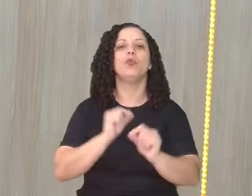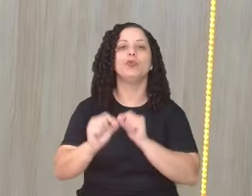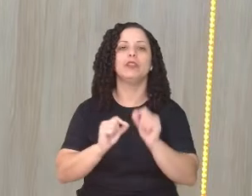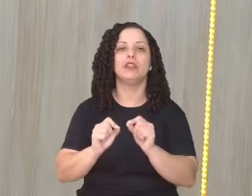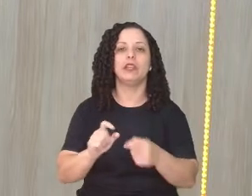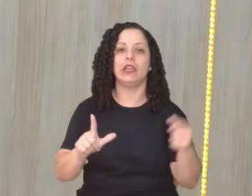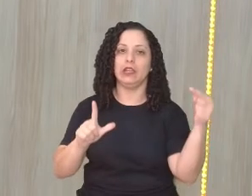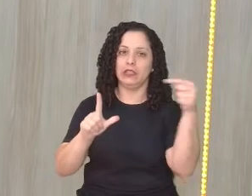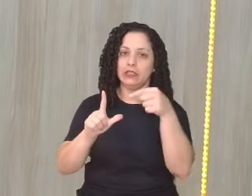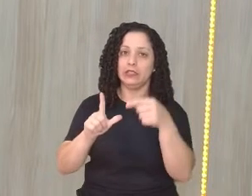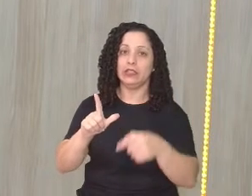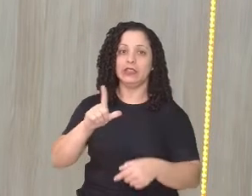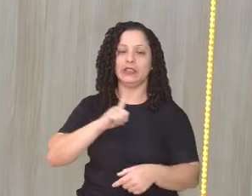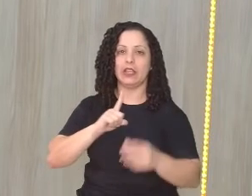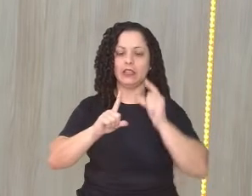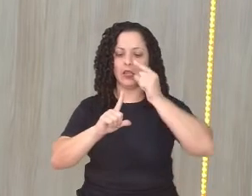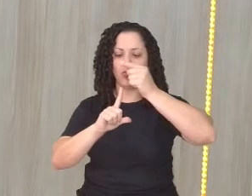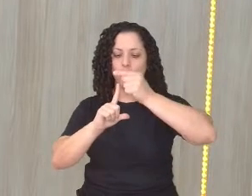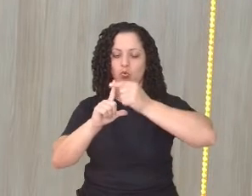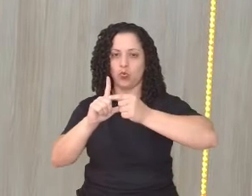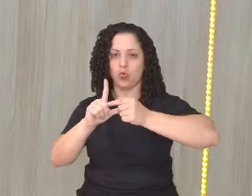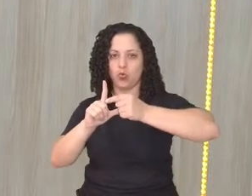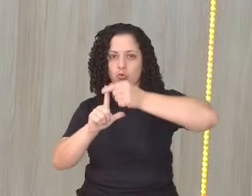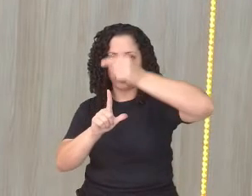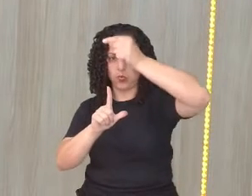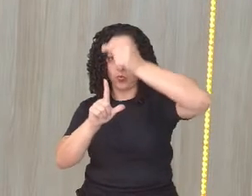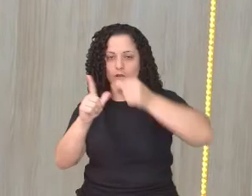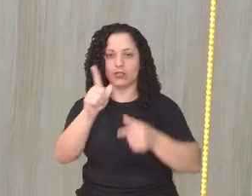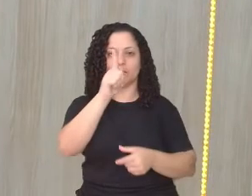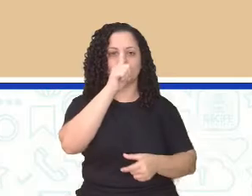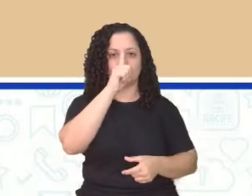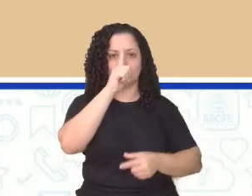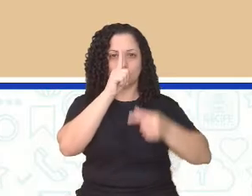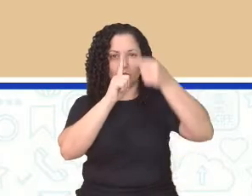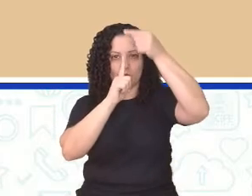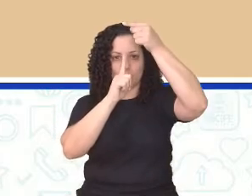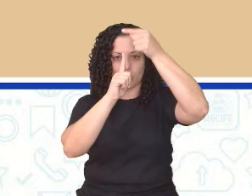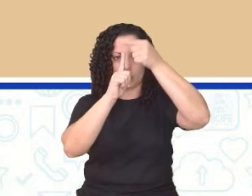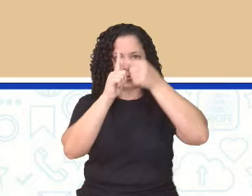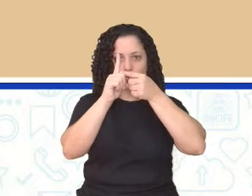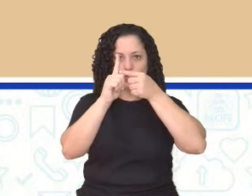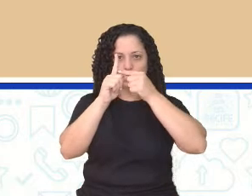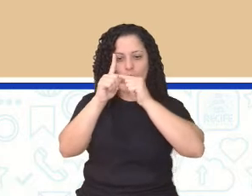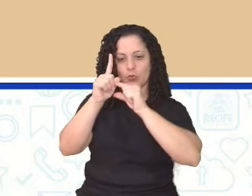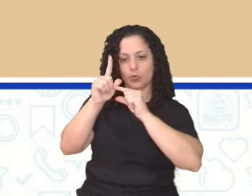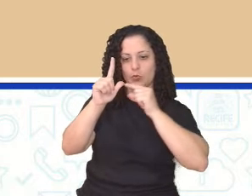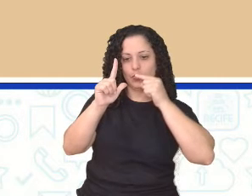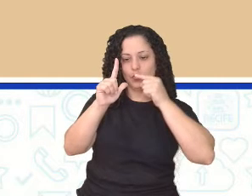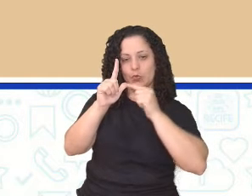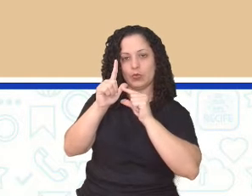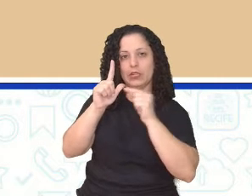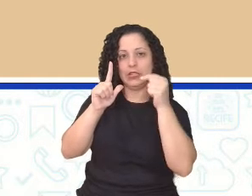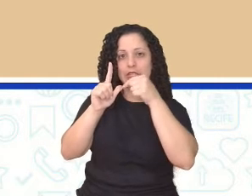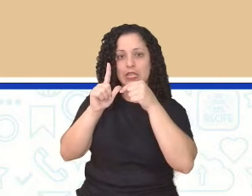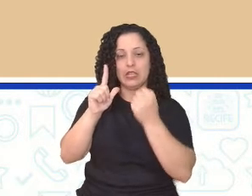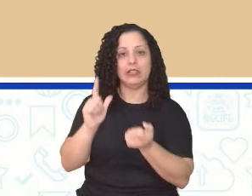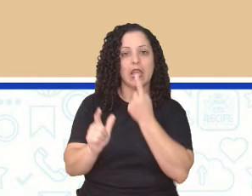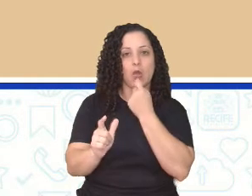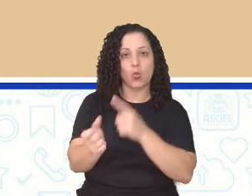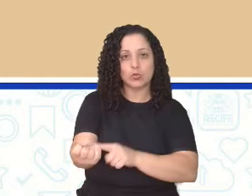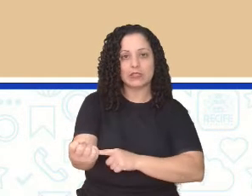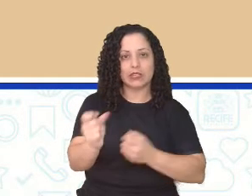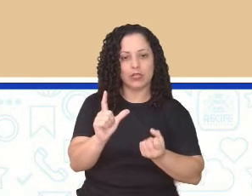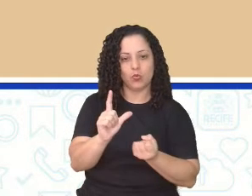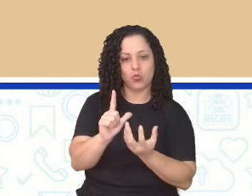presença de um tecido erétil, né? Então, um tecido que forma aí o pênis, e ele vai se encher de sangue durante